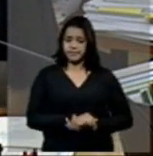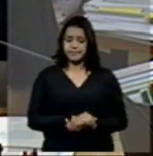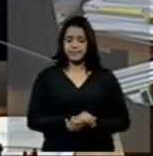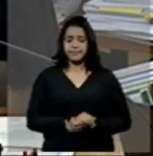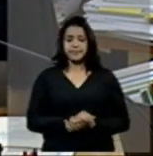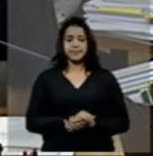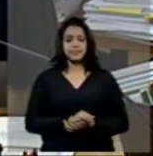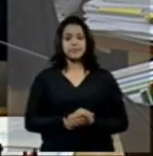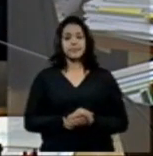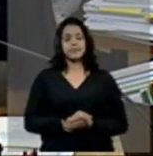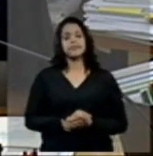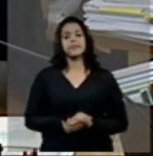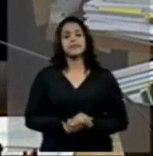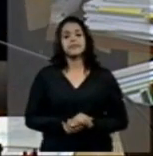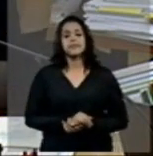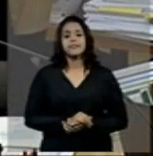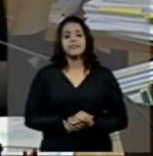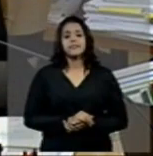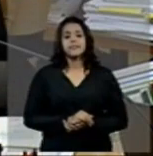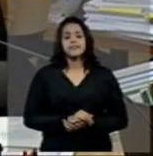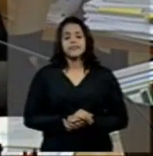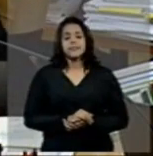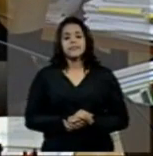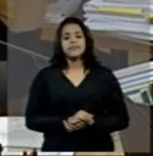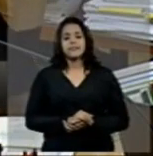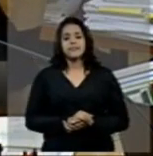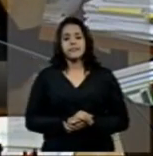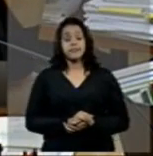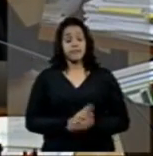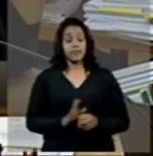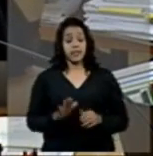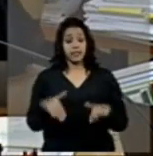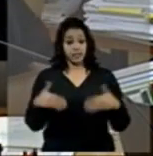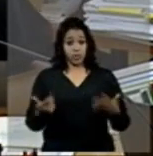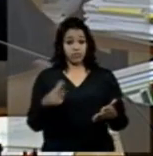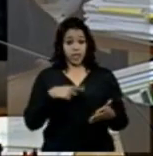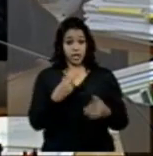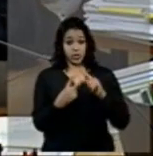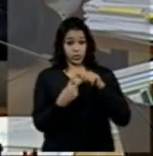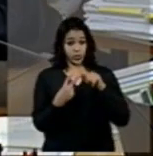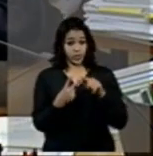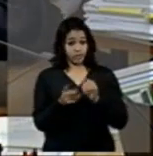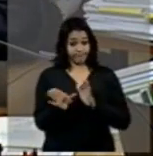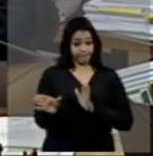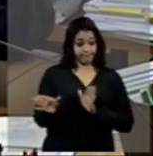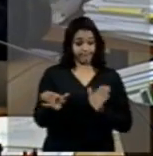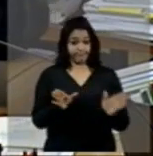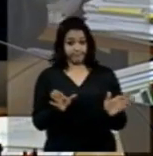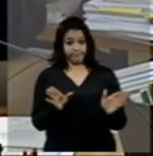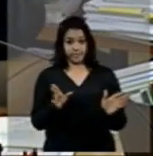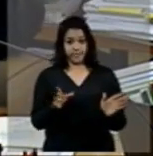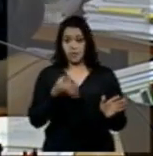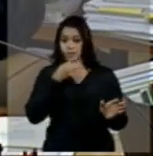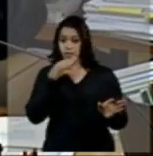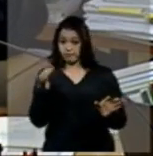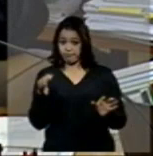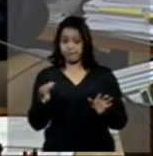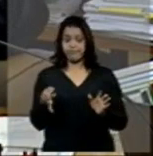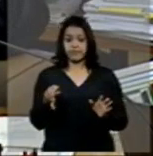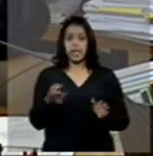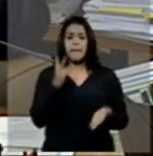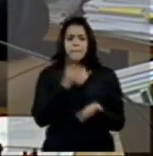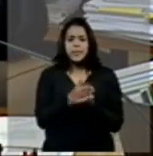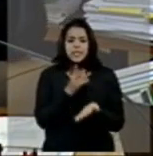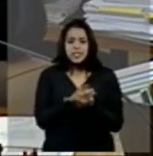Diante da posição colocada aqui em duas correntes, e todas elas tendo o mesmo objetivo